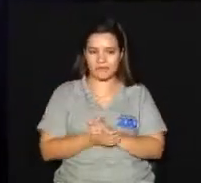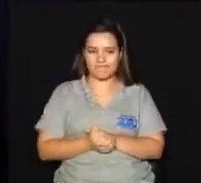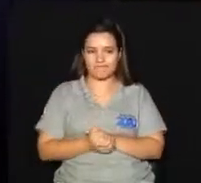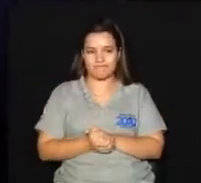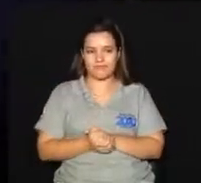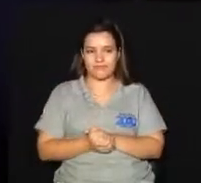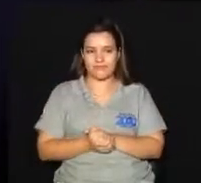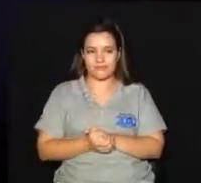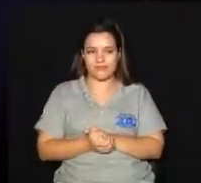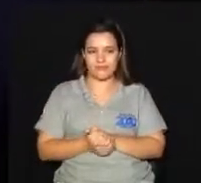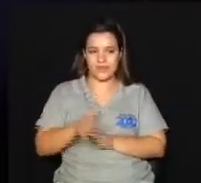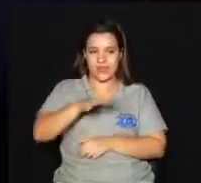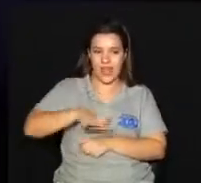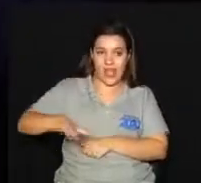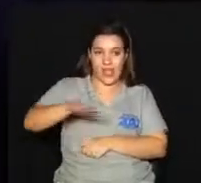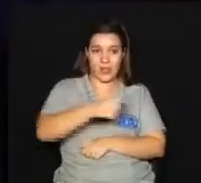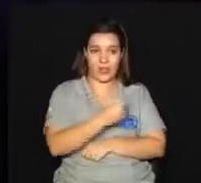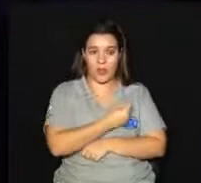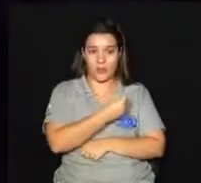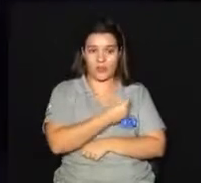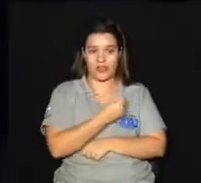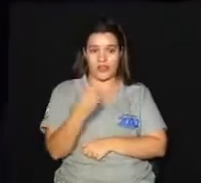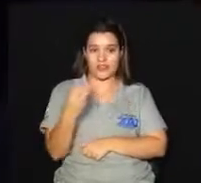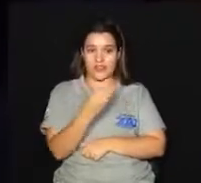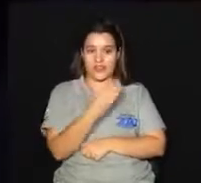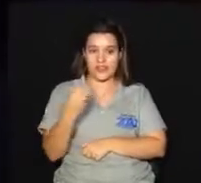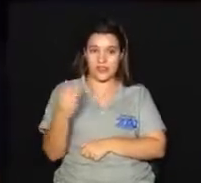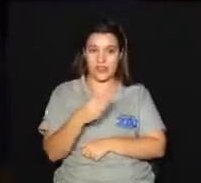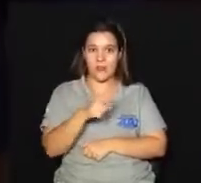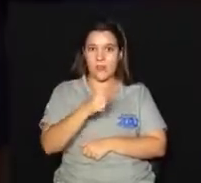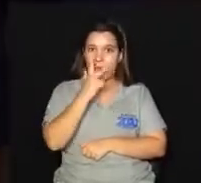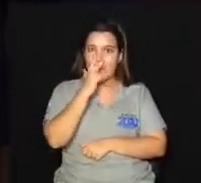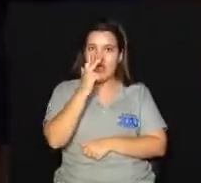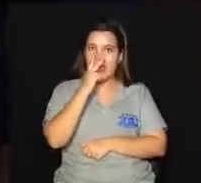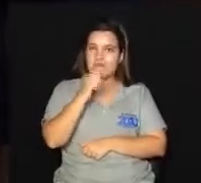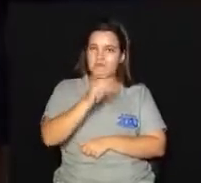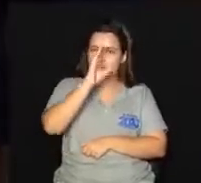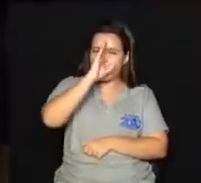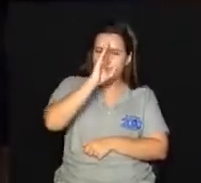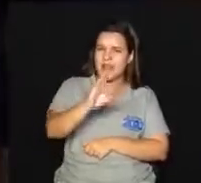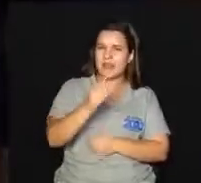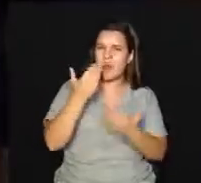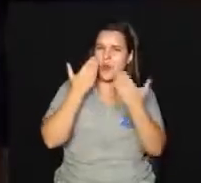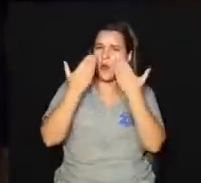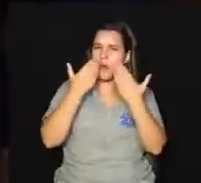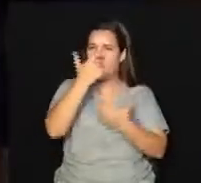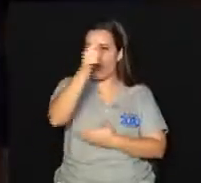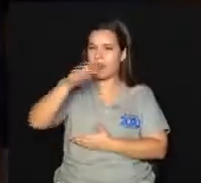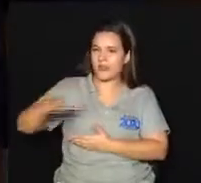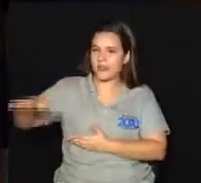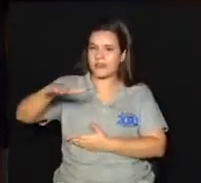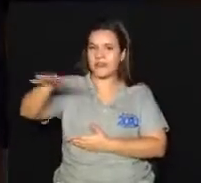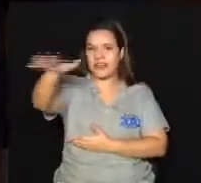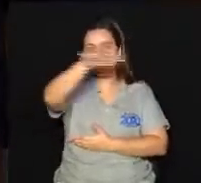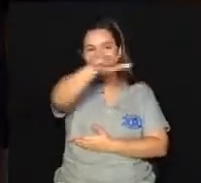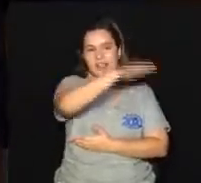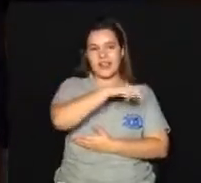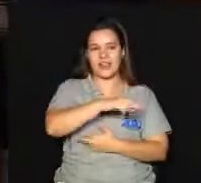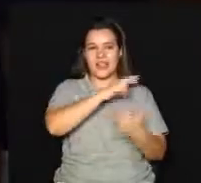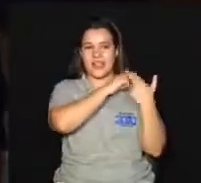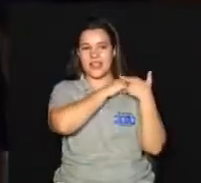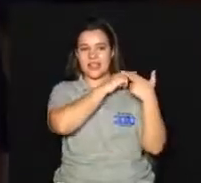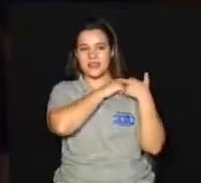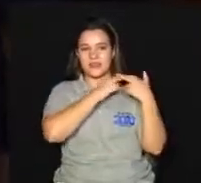doutor, da 33ª Zona Eleitoral, o que ela difere das outras zonas eleitorais? Qual é a responsabilidade